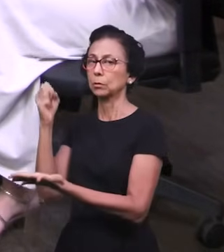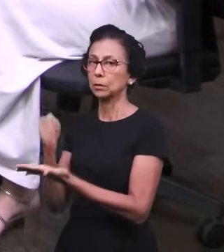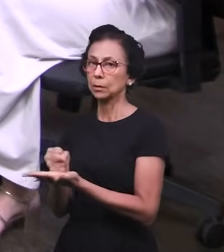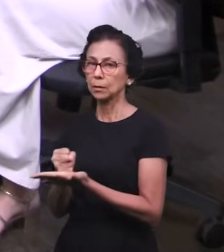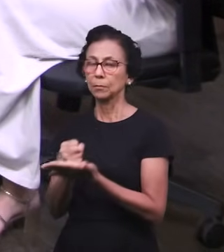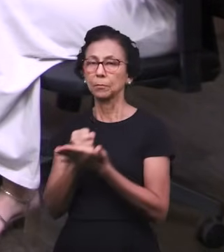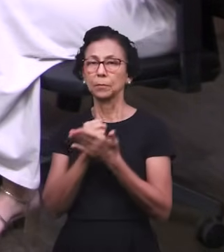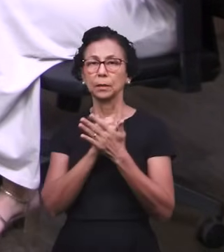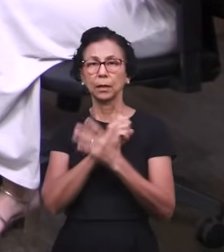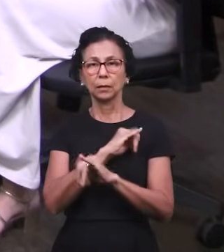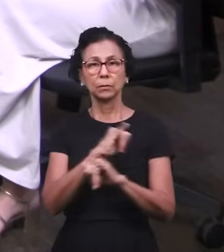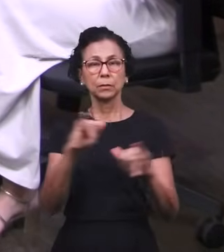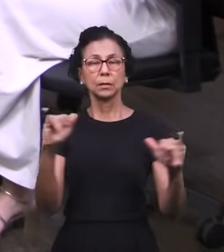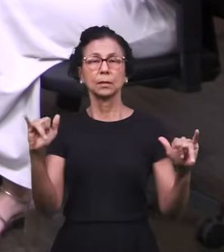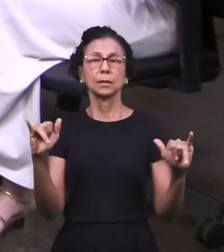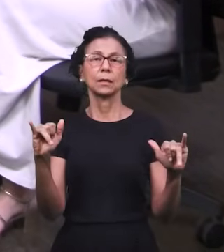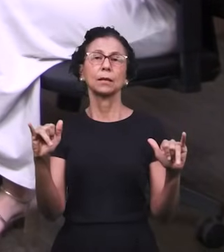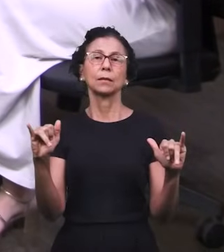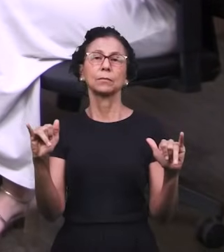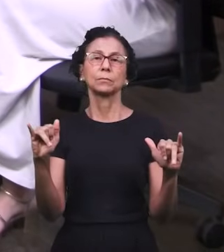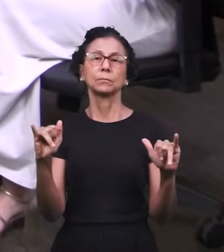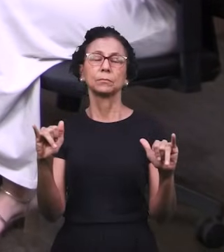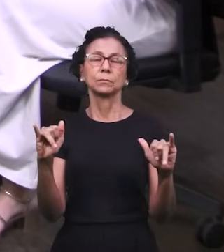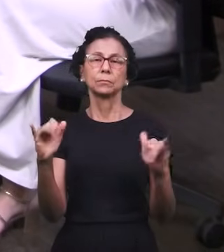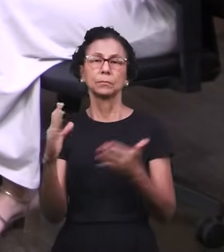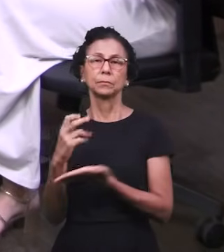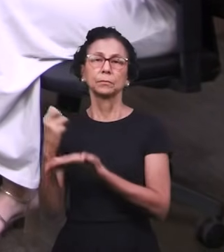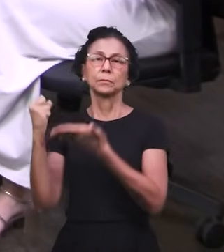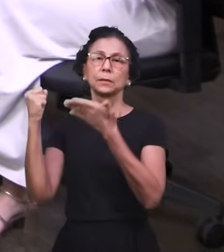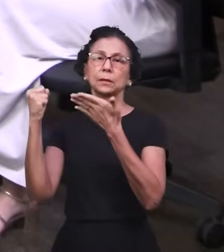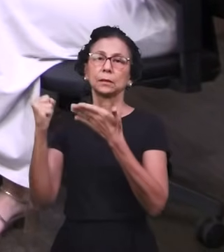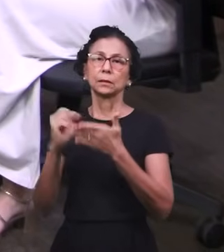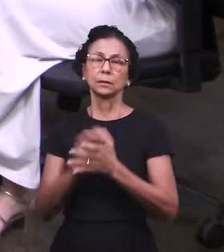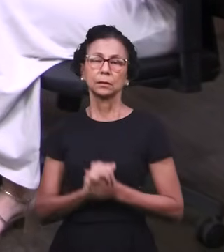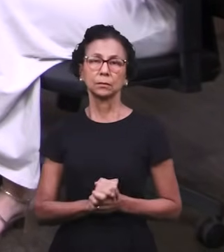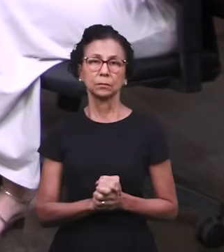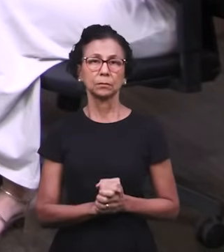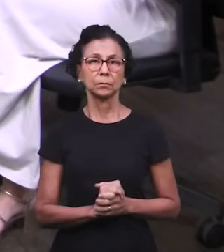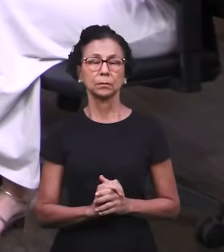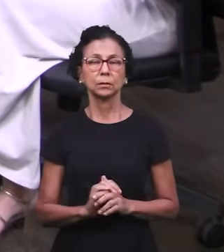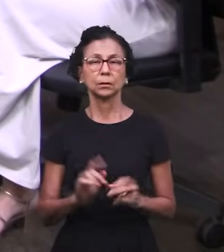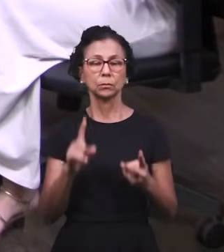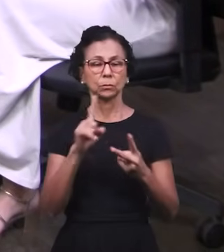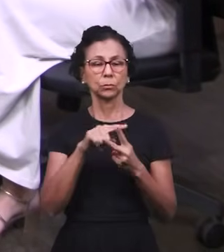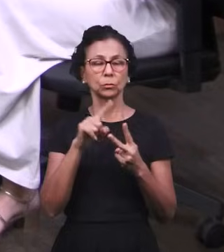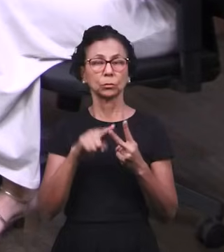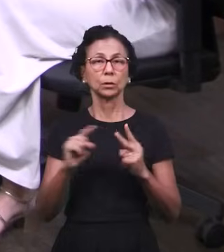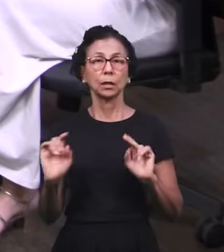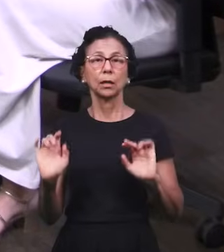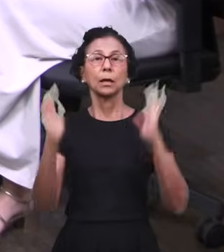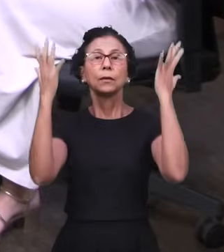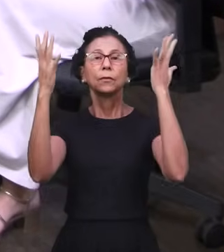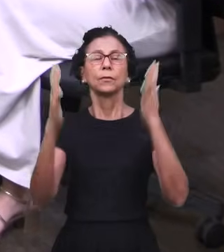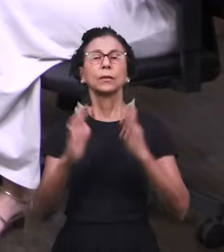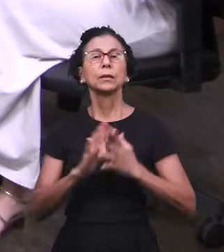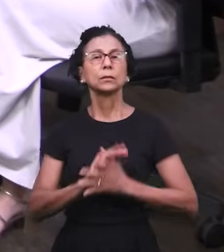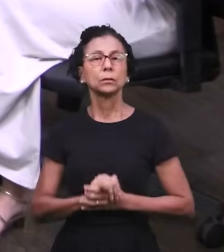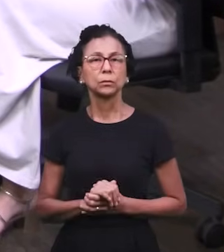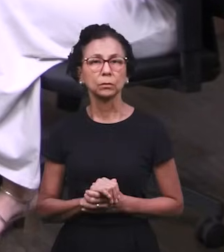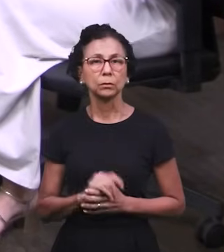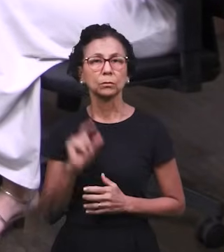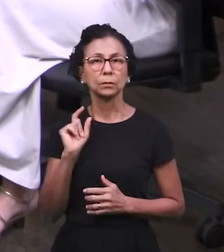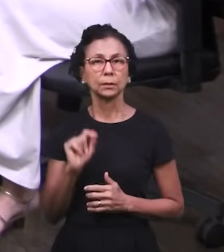é a importância de nós estarmos vigilantes e preparados nesta